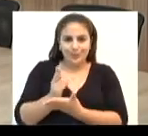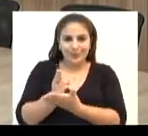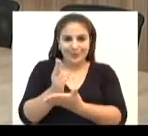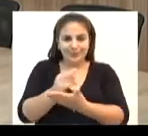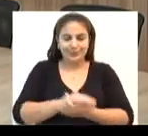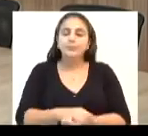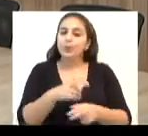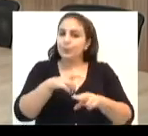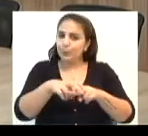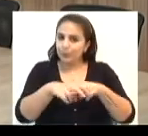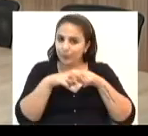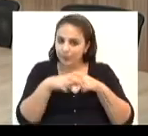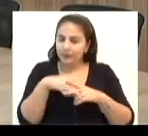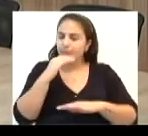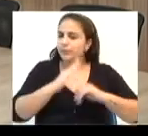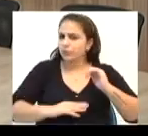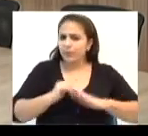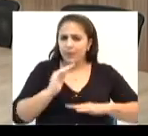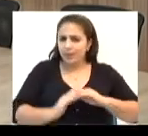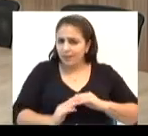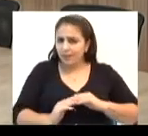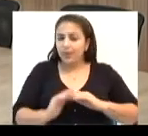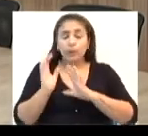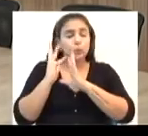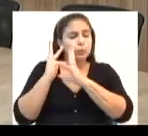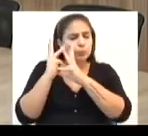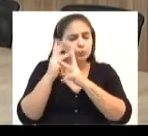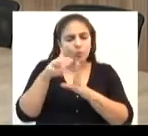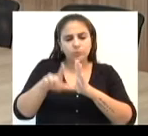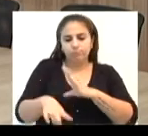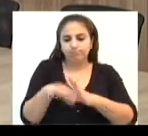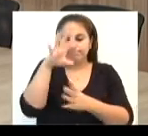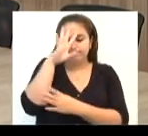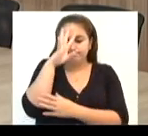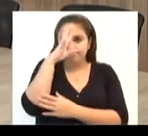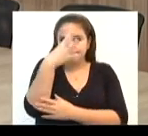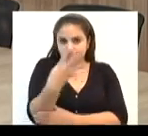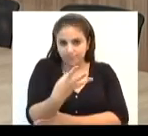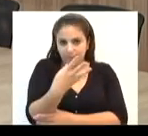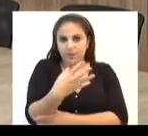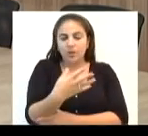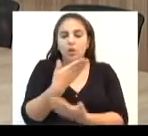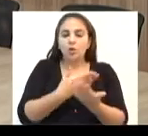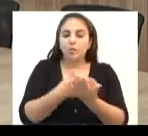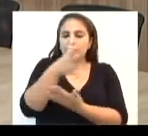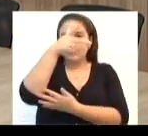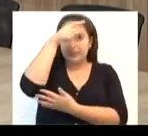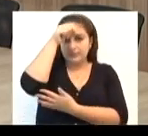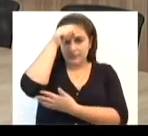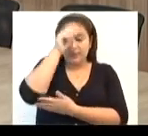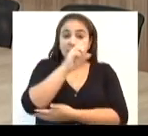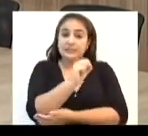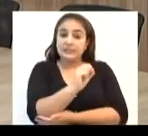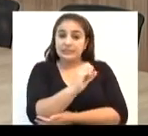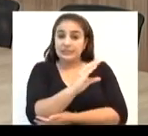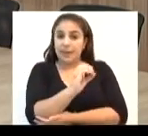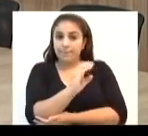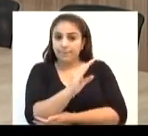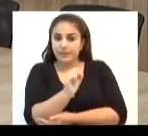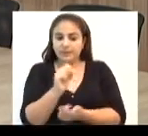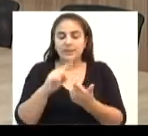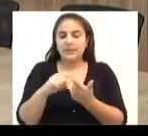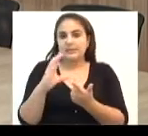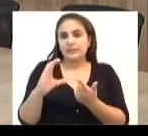permanentes. Por isso, praticamente todas as decisões do Legislativo passam pela análise das SEBs,